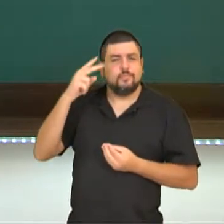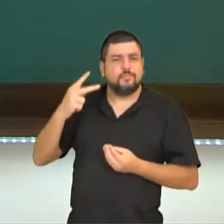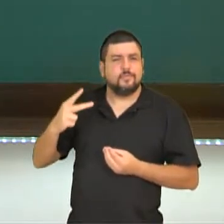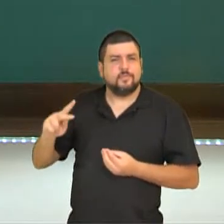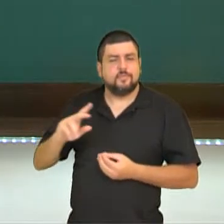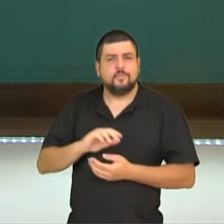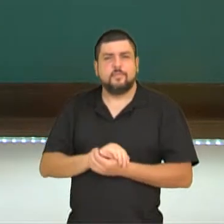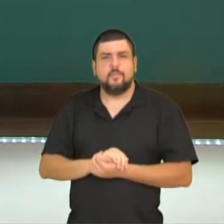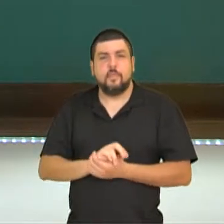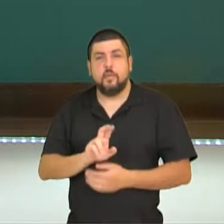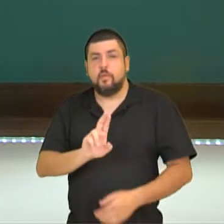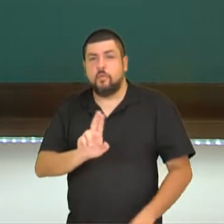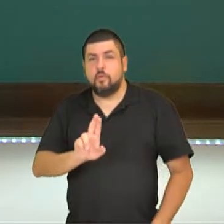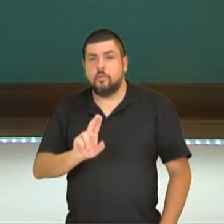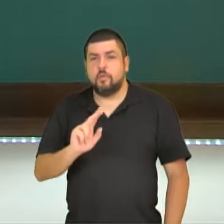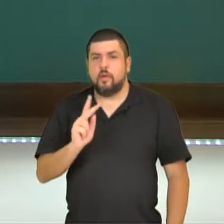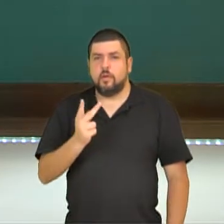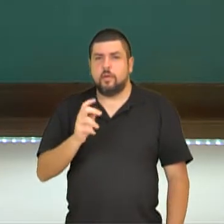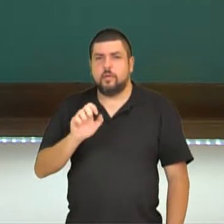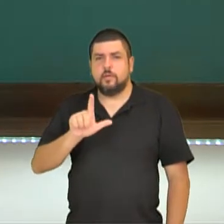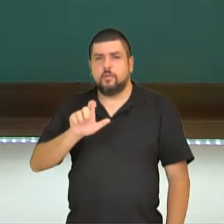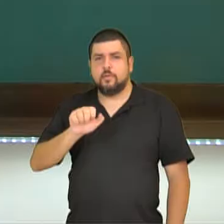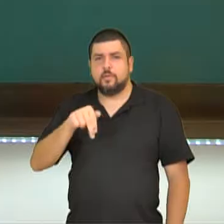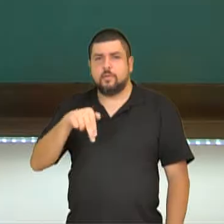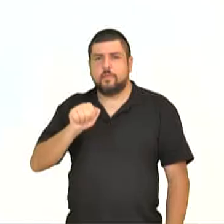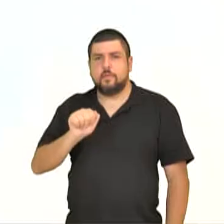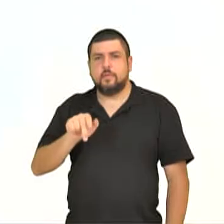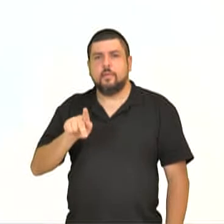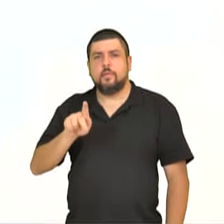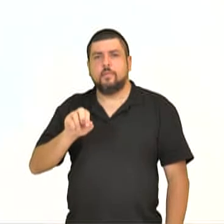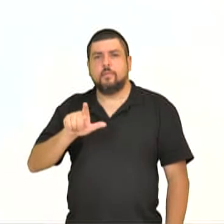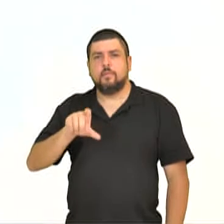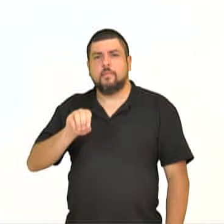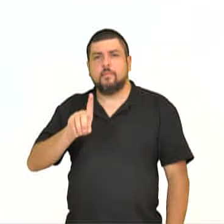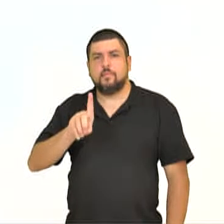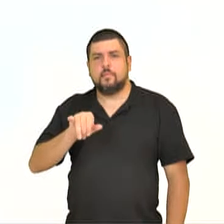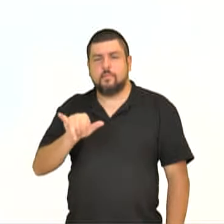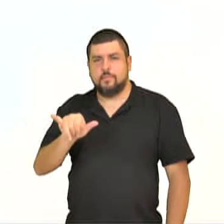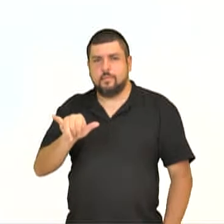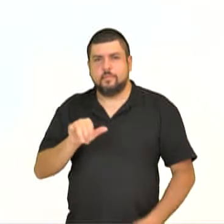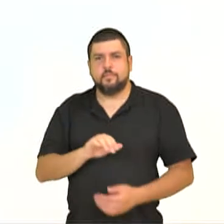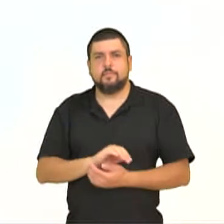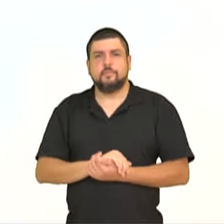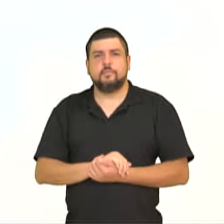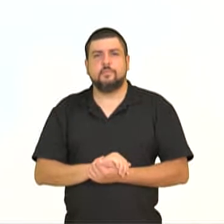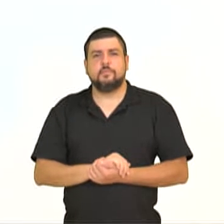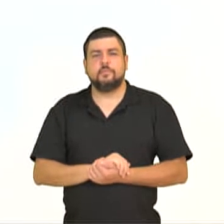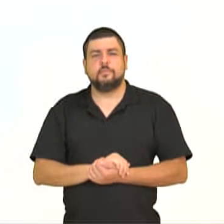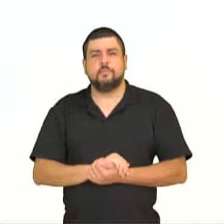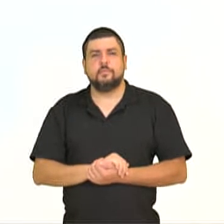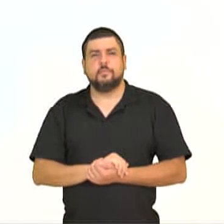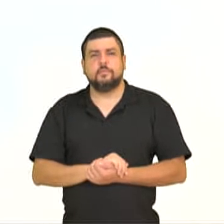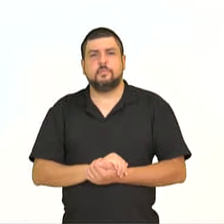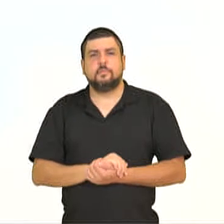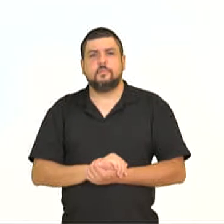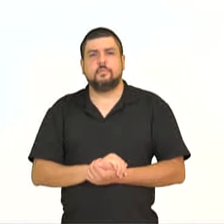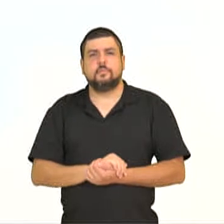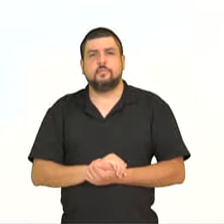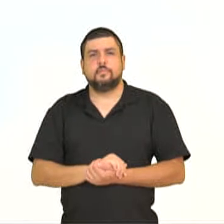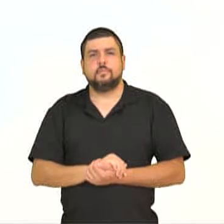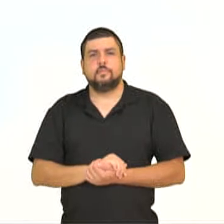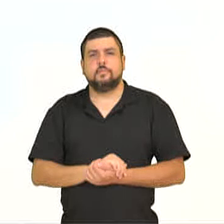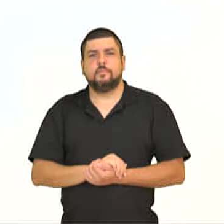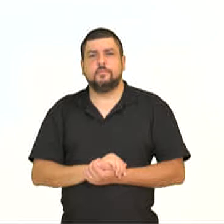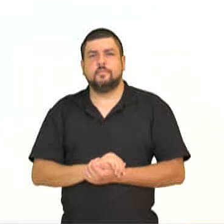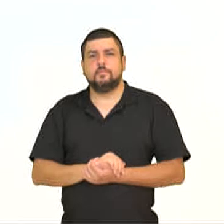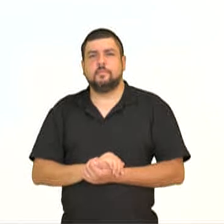essa? Helena Collodi. Não podemos esquecer, sim? A la edad, vamos saber um pouco sobre ela.